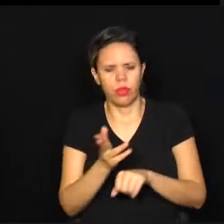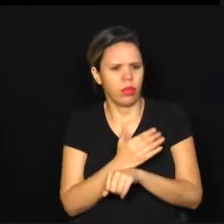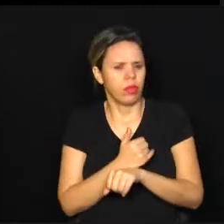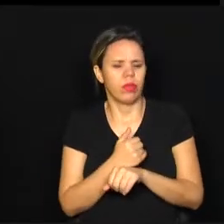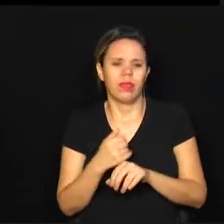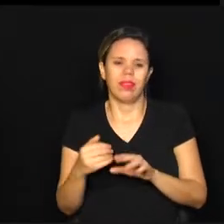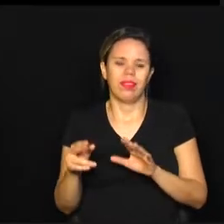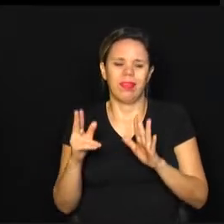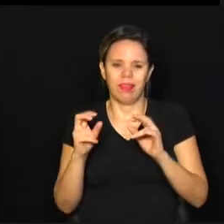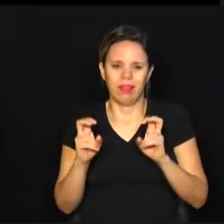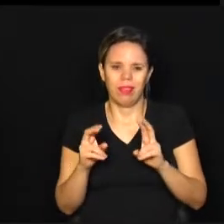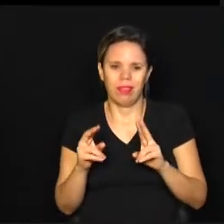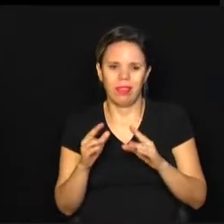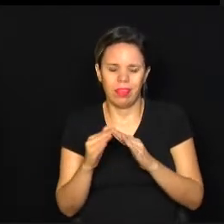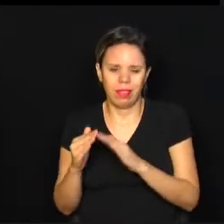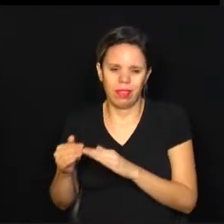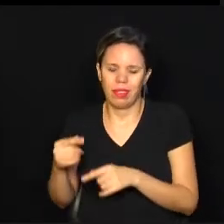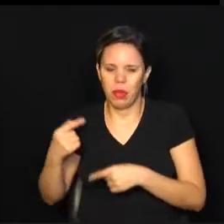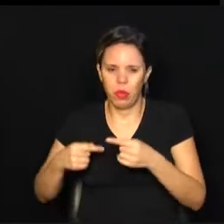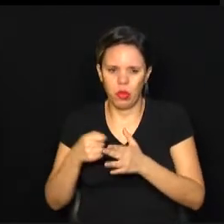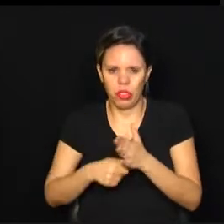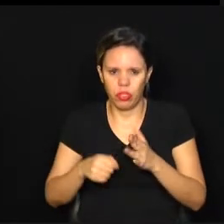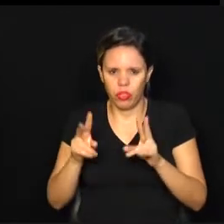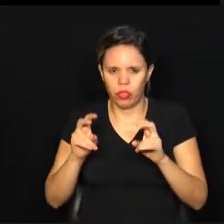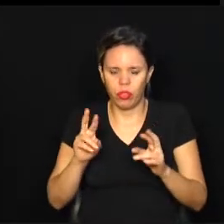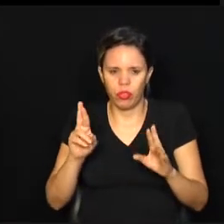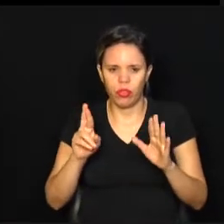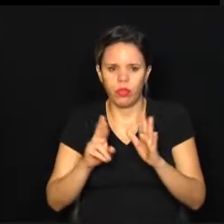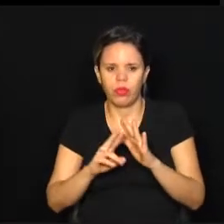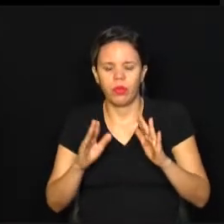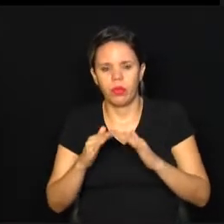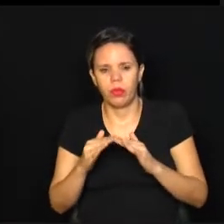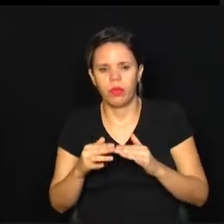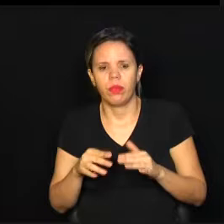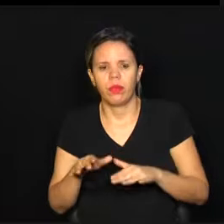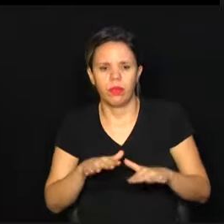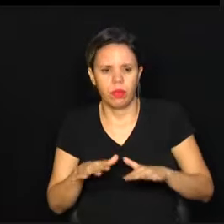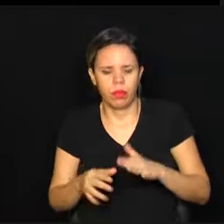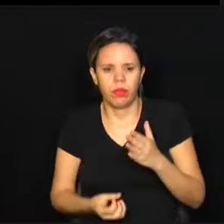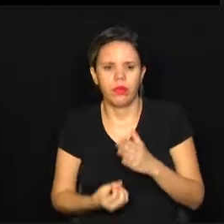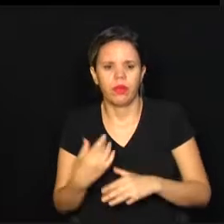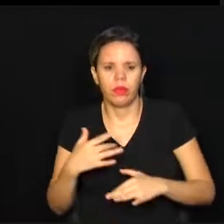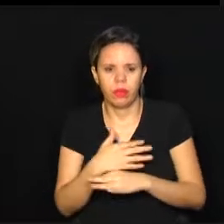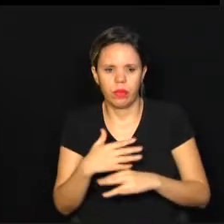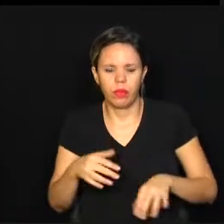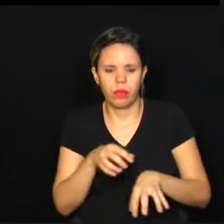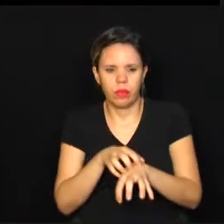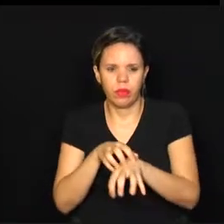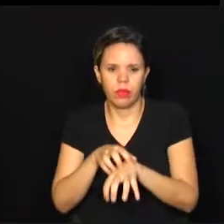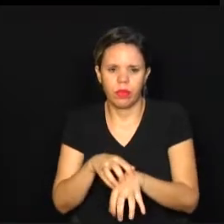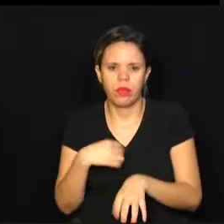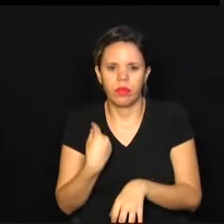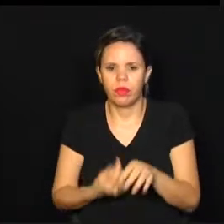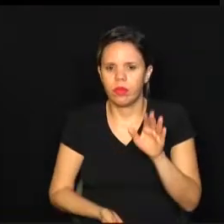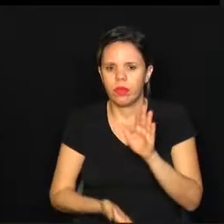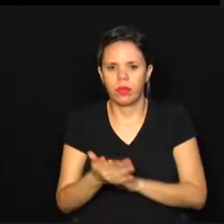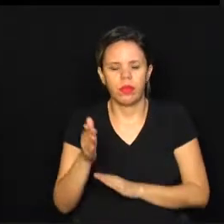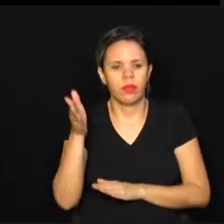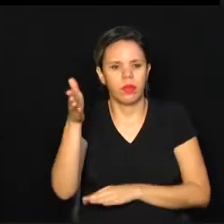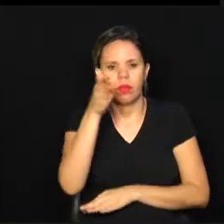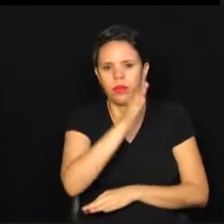moradia referem-se à política de moradia. E a questão da mobilidade, né? Porque nós não estamos nos deslocando